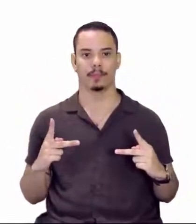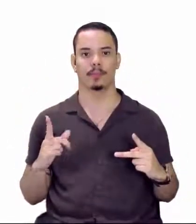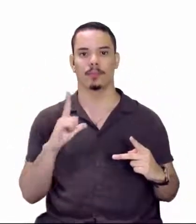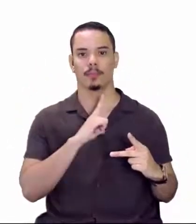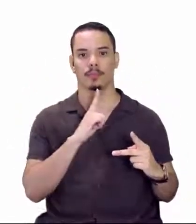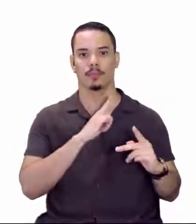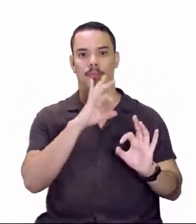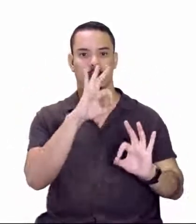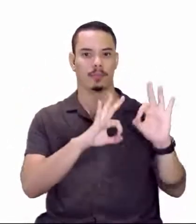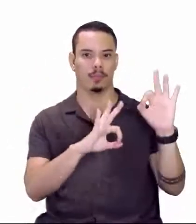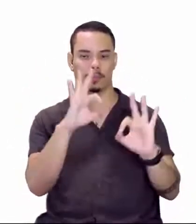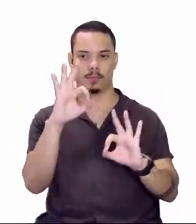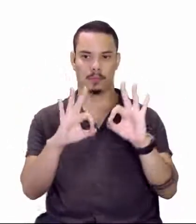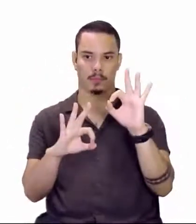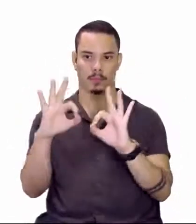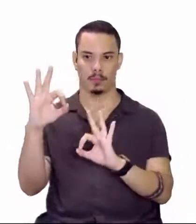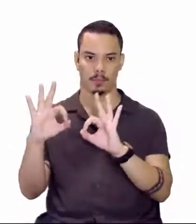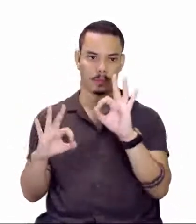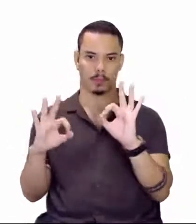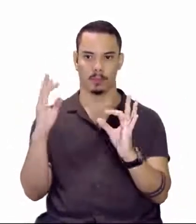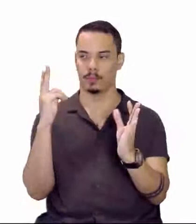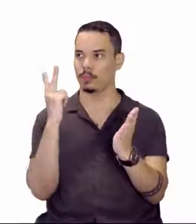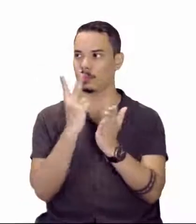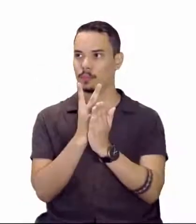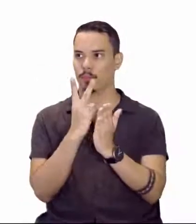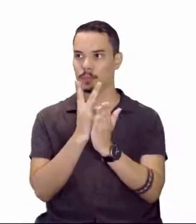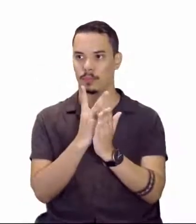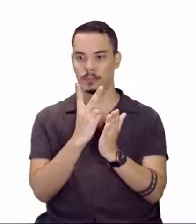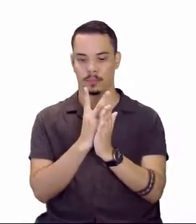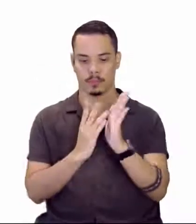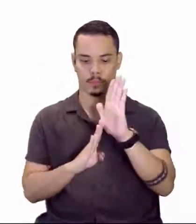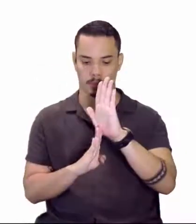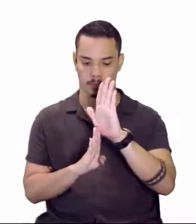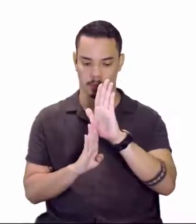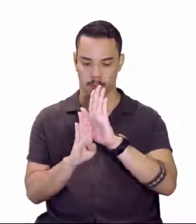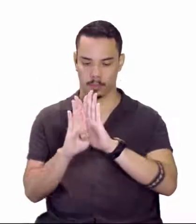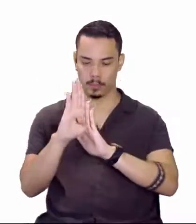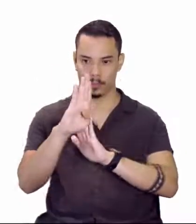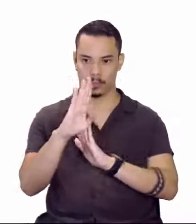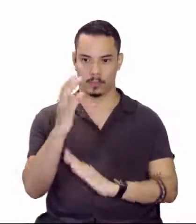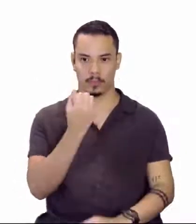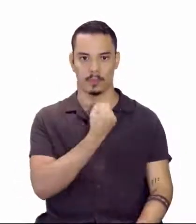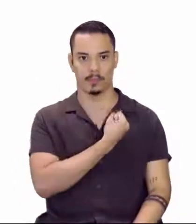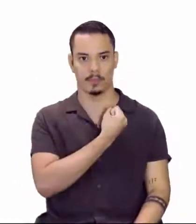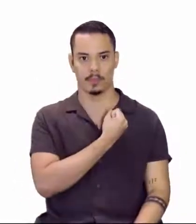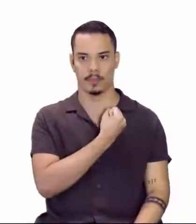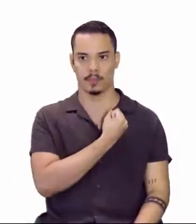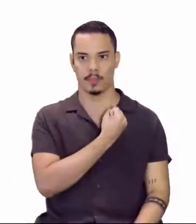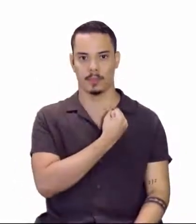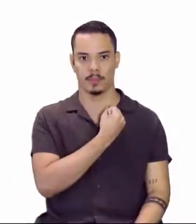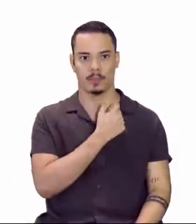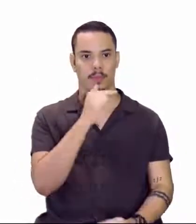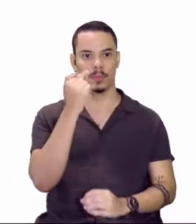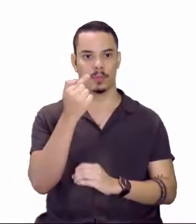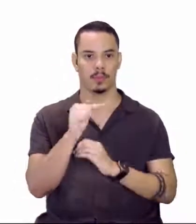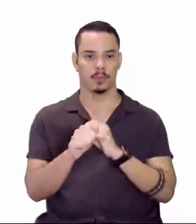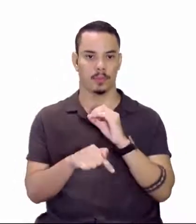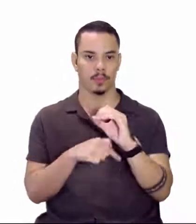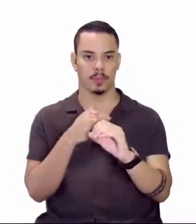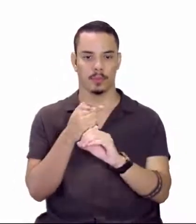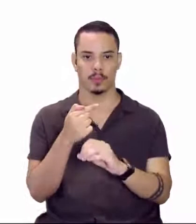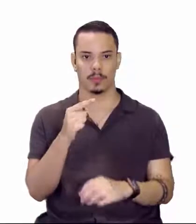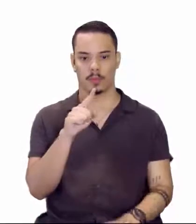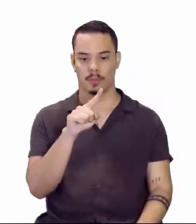estão organizados em ordem crescente de número atômico, ou seja, em ordem crescente de número atômico